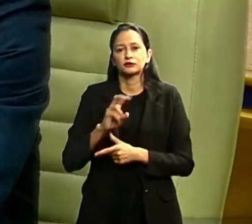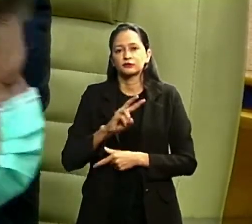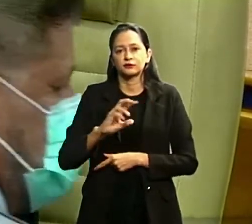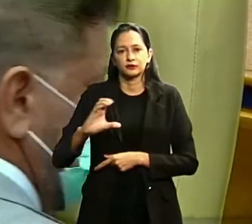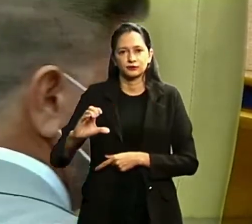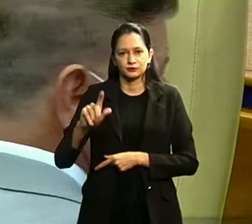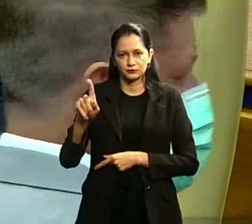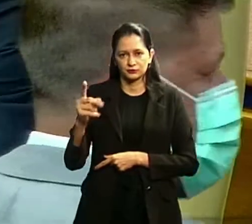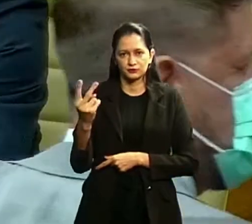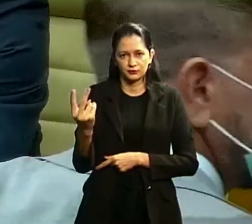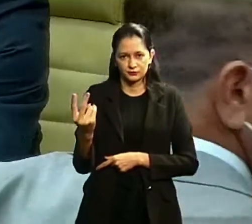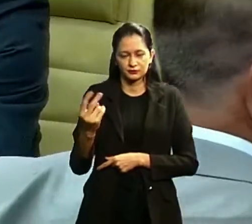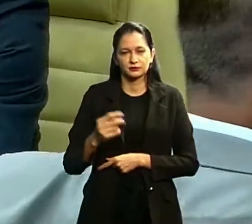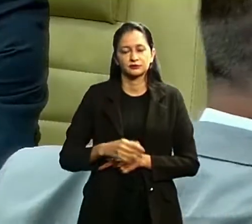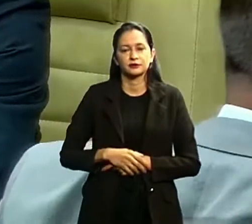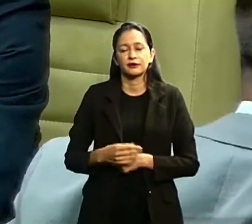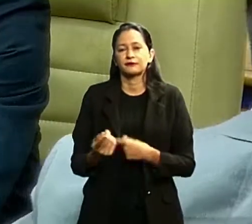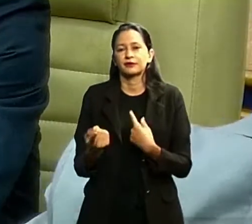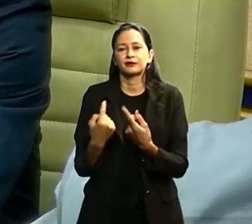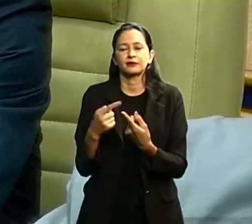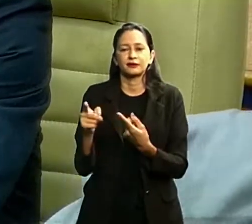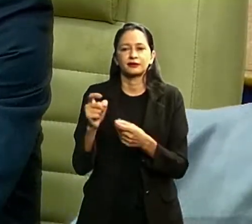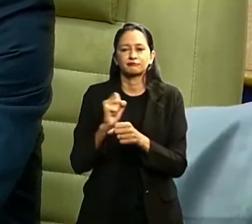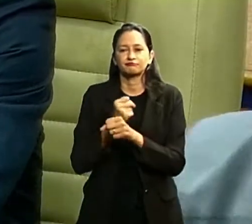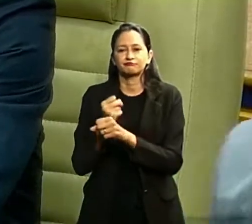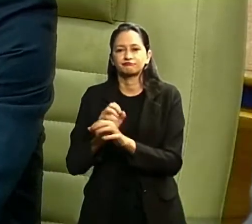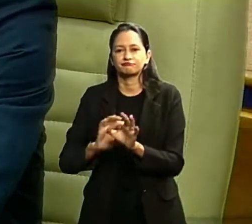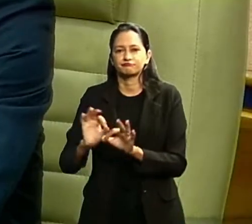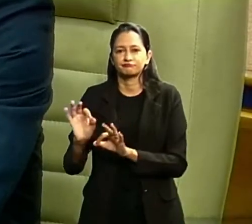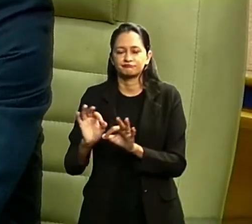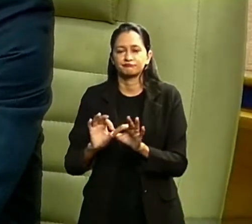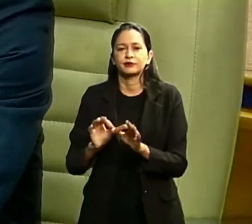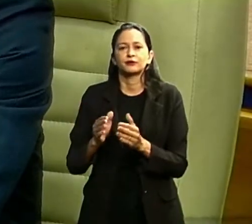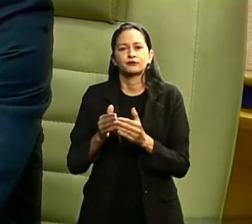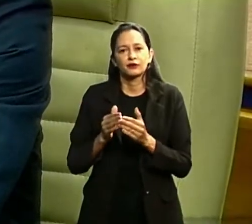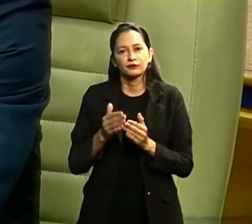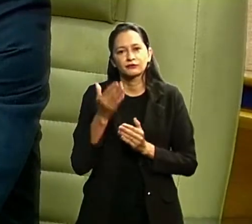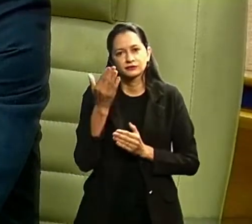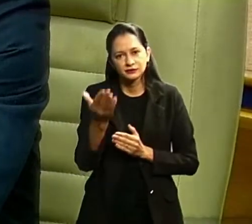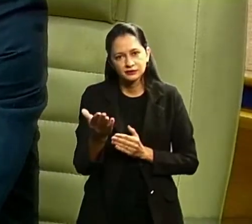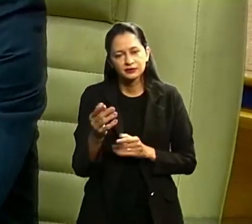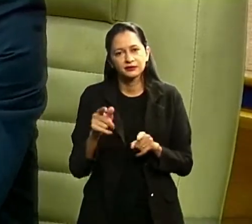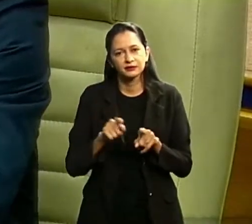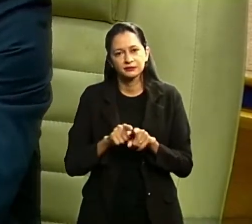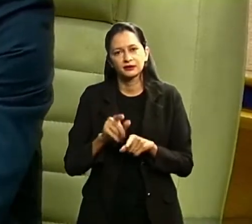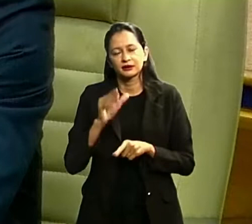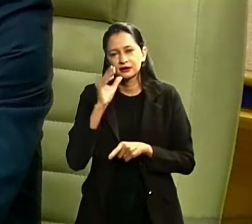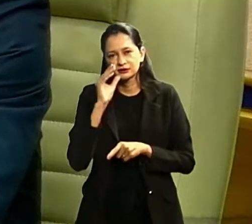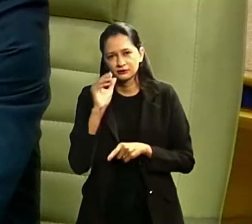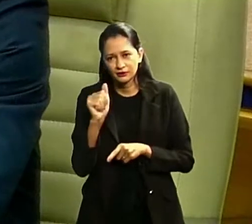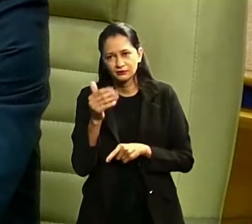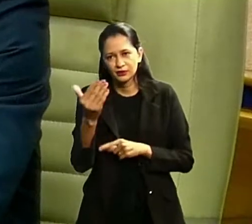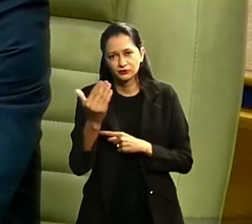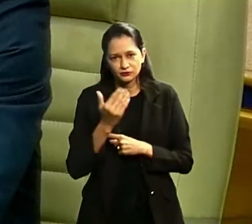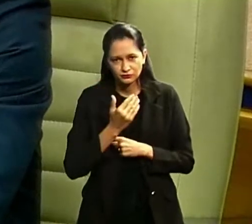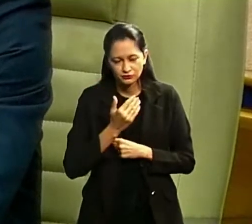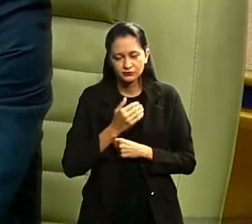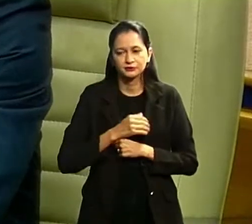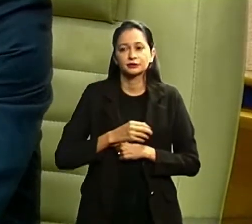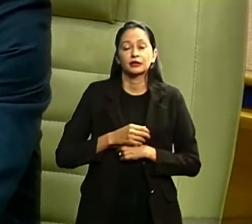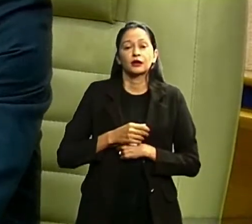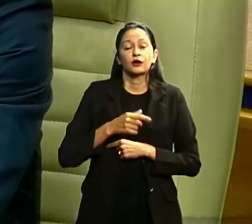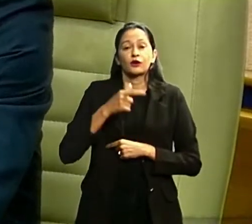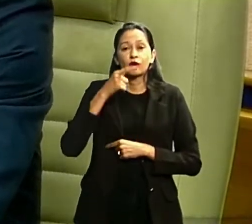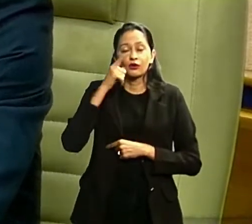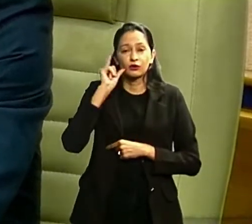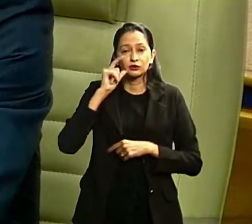sua região, presidente, peço um apoio do senhor para a gente cobrar em conjunto. Ali naquela chuva de ontem, a Avenida